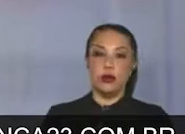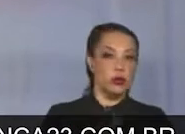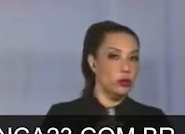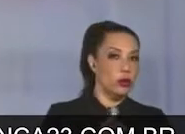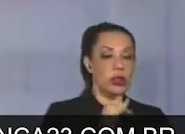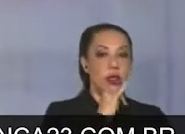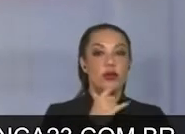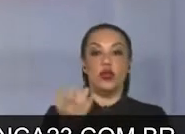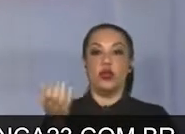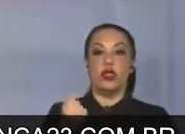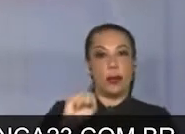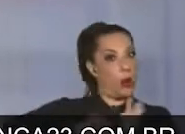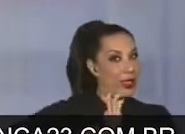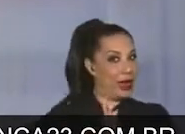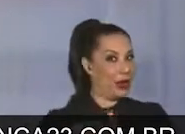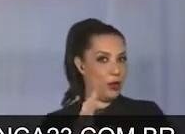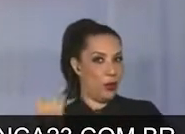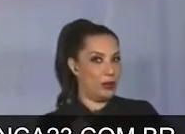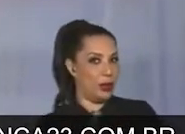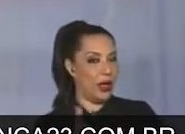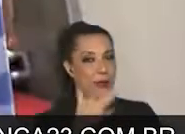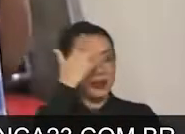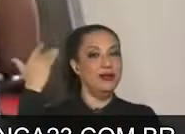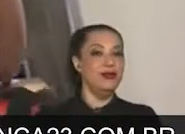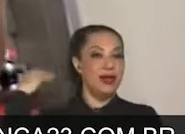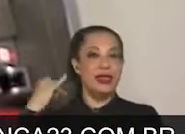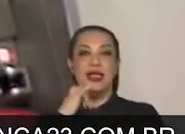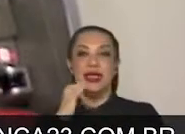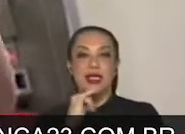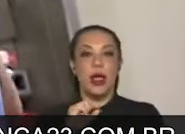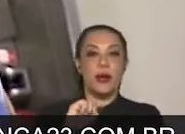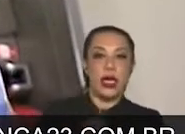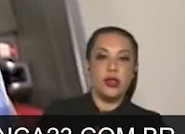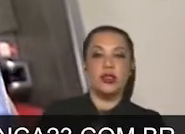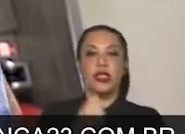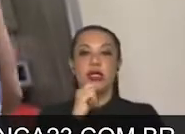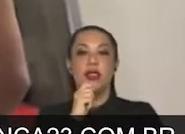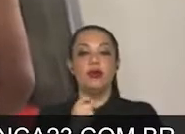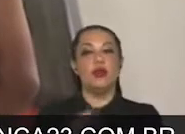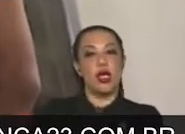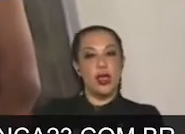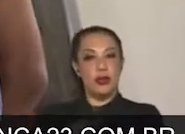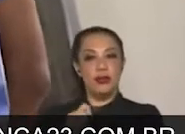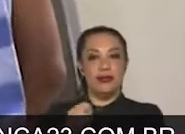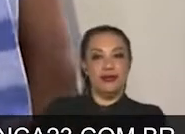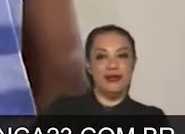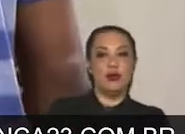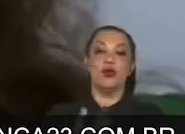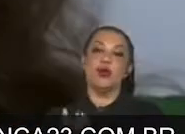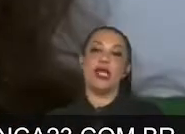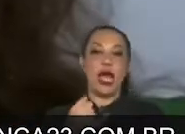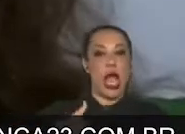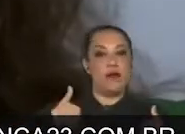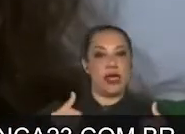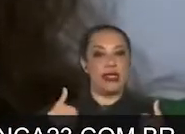disponíveis recursos que estiverem bloqueados, como os usados para garantia de operações de crédito de antecipação do saque aniversário.